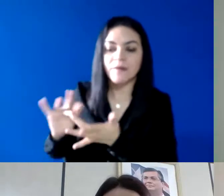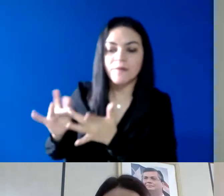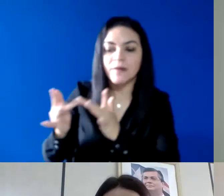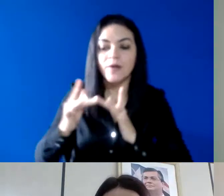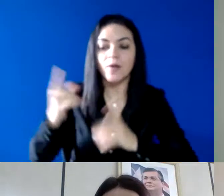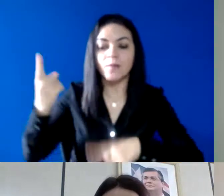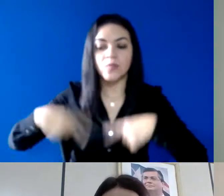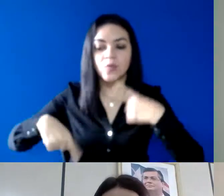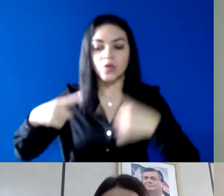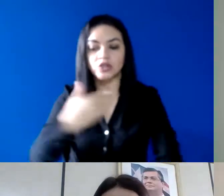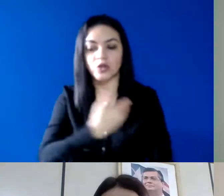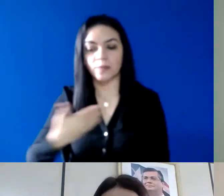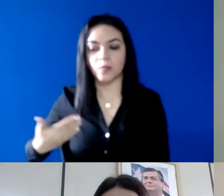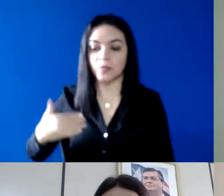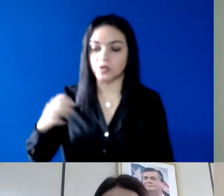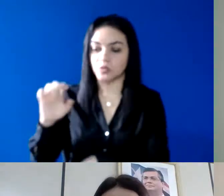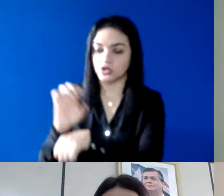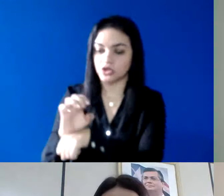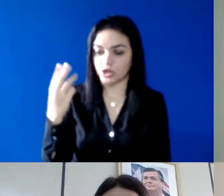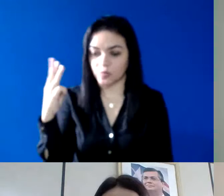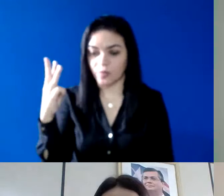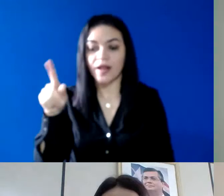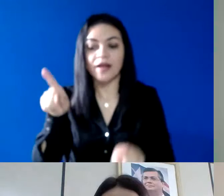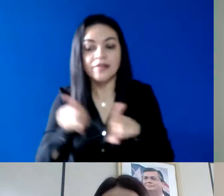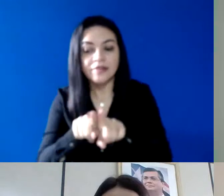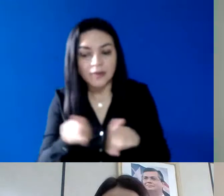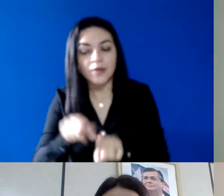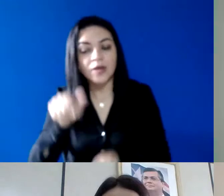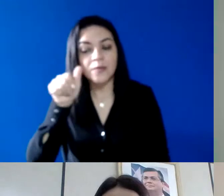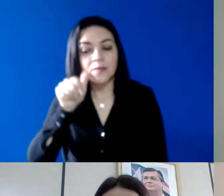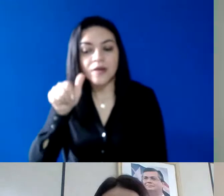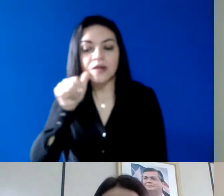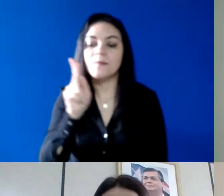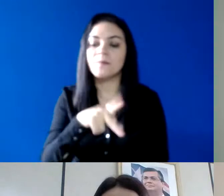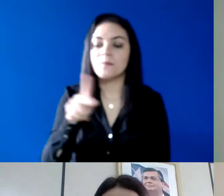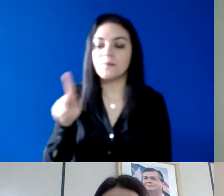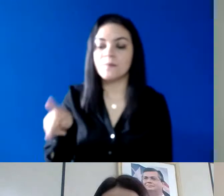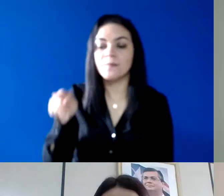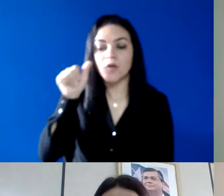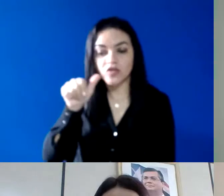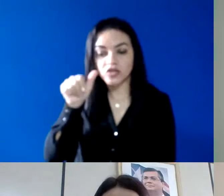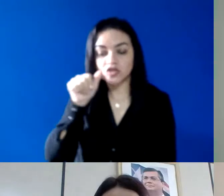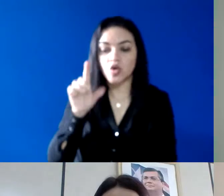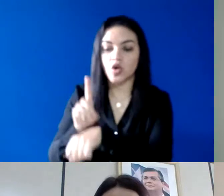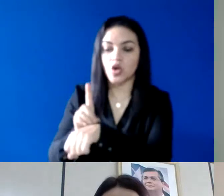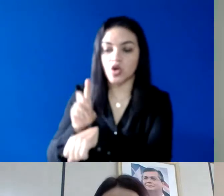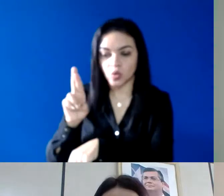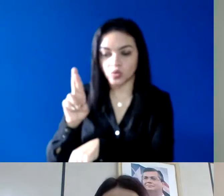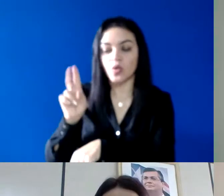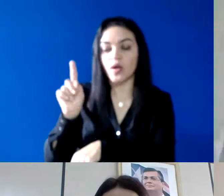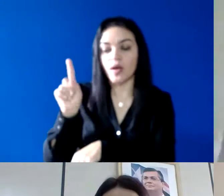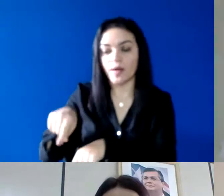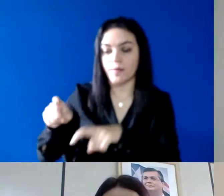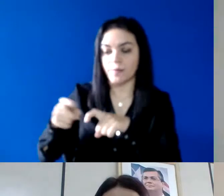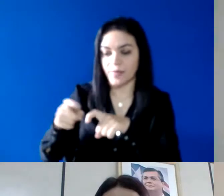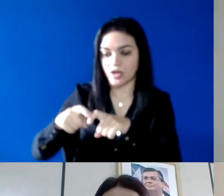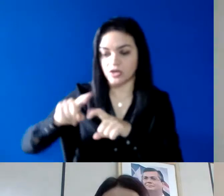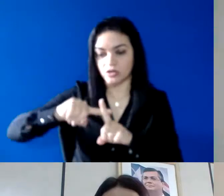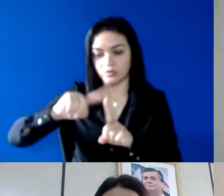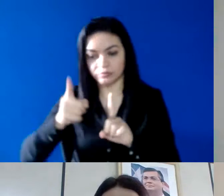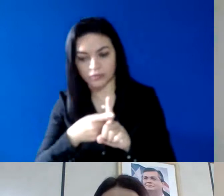do Estado do Maranhão, e pela professora doutora Esther Vilela, que é médica obstetra,